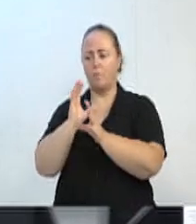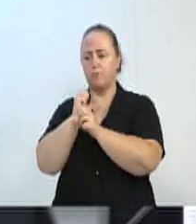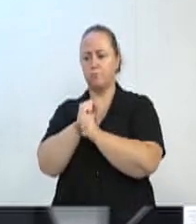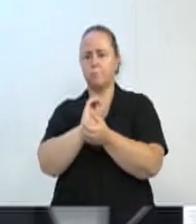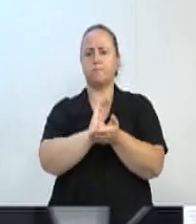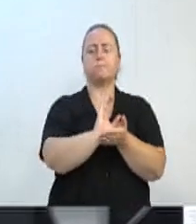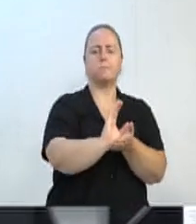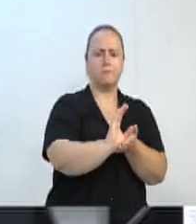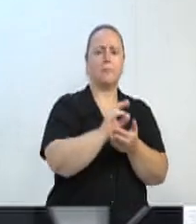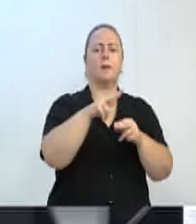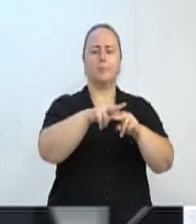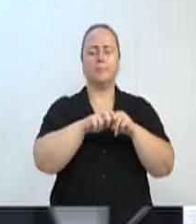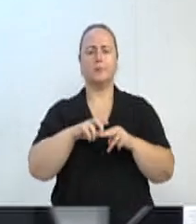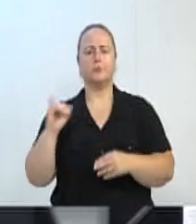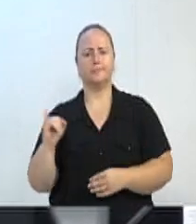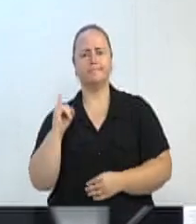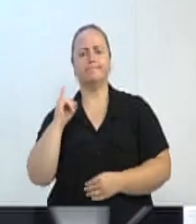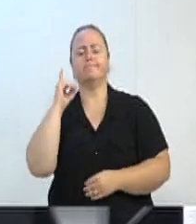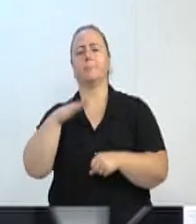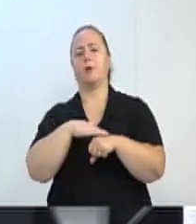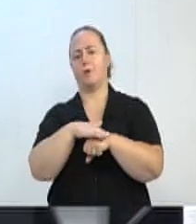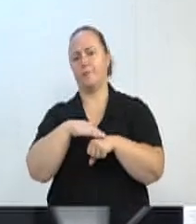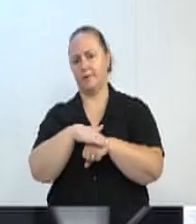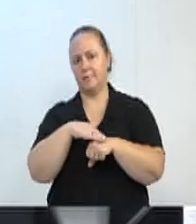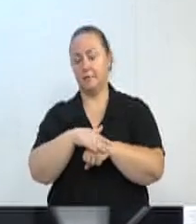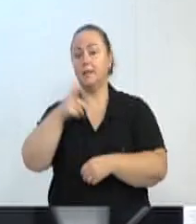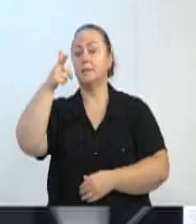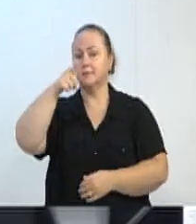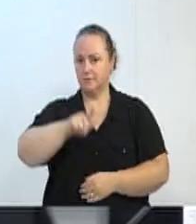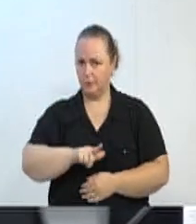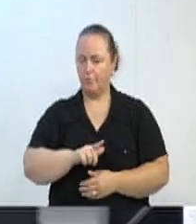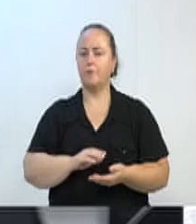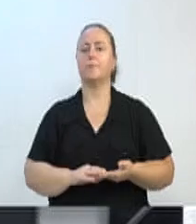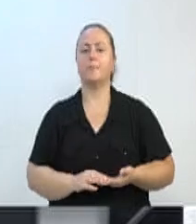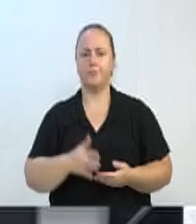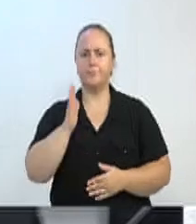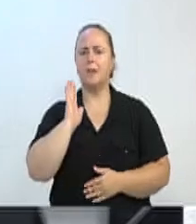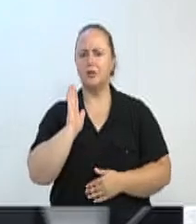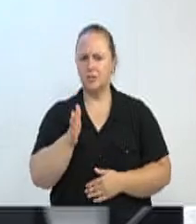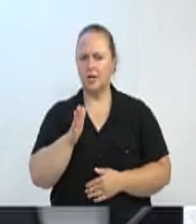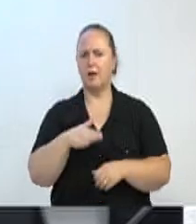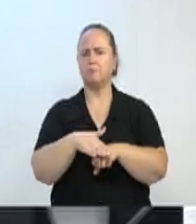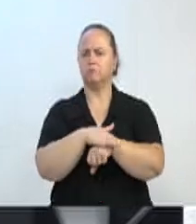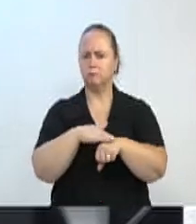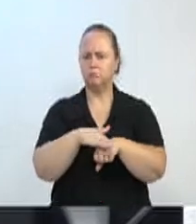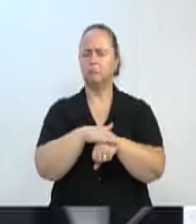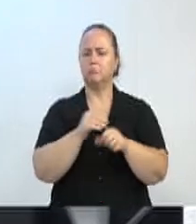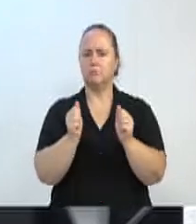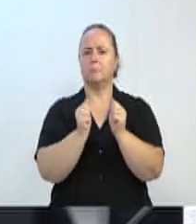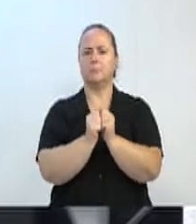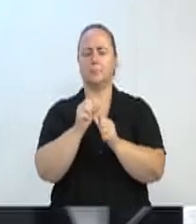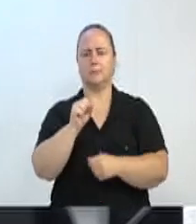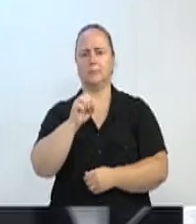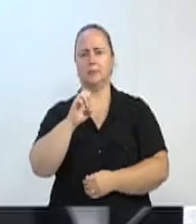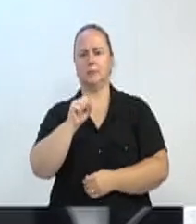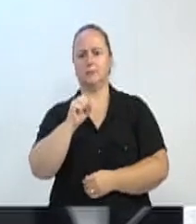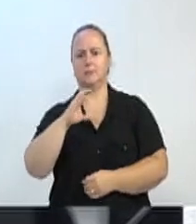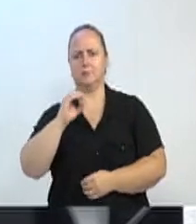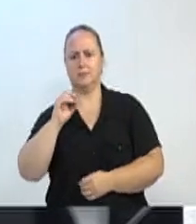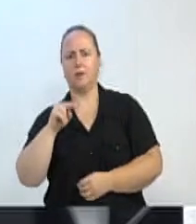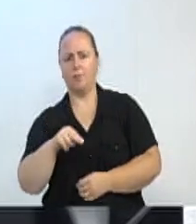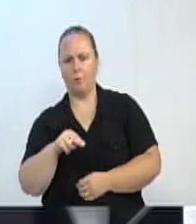conversa com outras instituições também ovos mais uma vez reforçando a gente já fez a conversa com vocês como nós fizemos a nossa parte nós enquanto comissão de educação